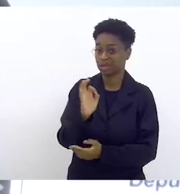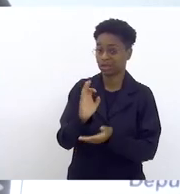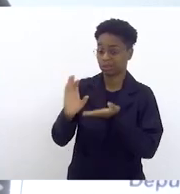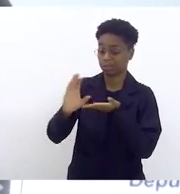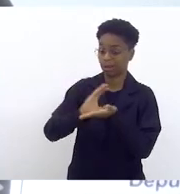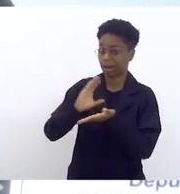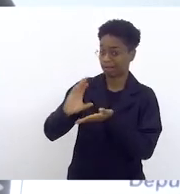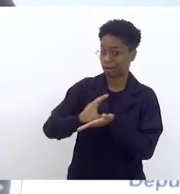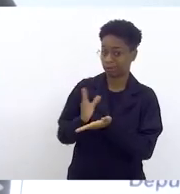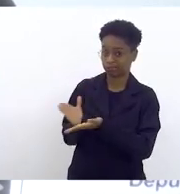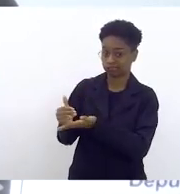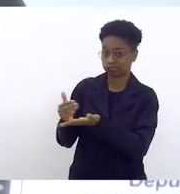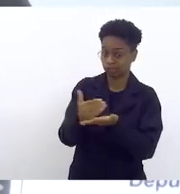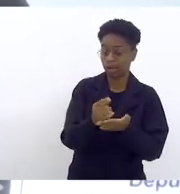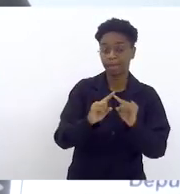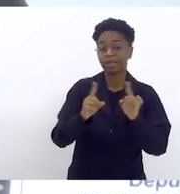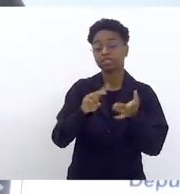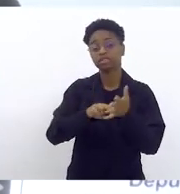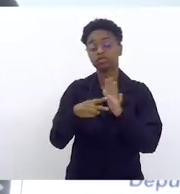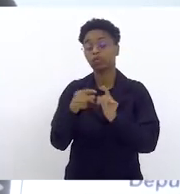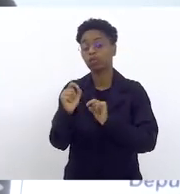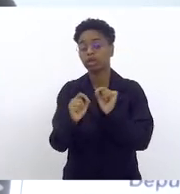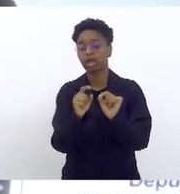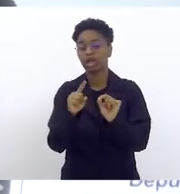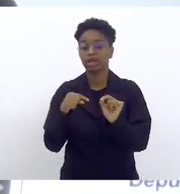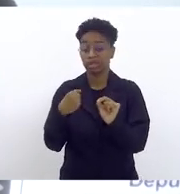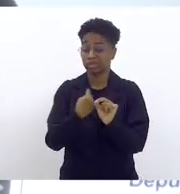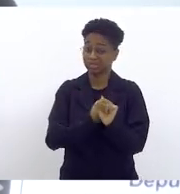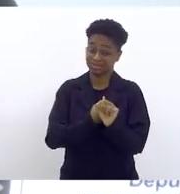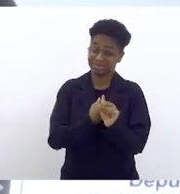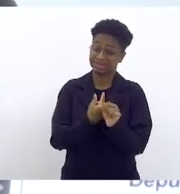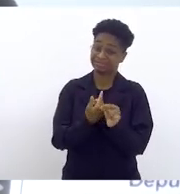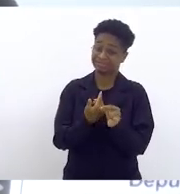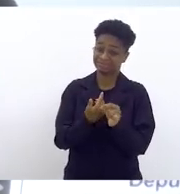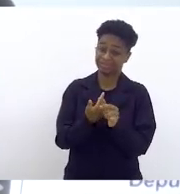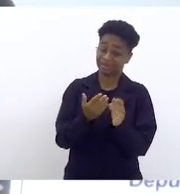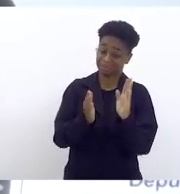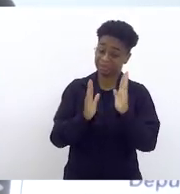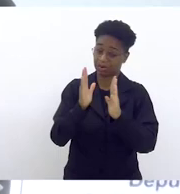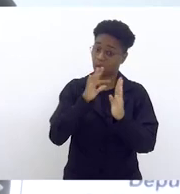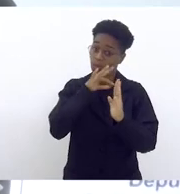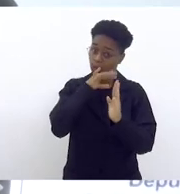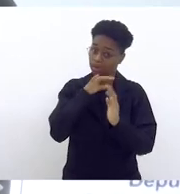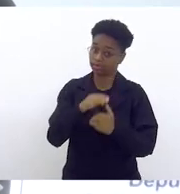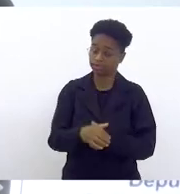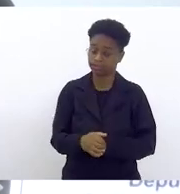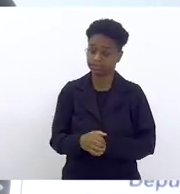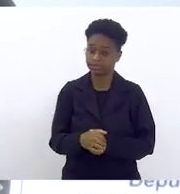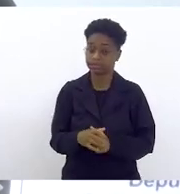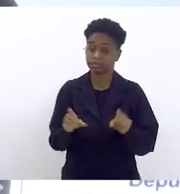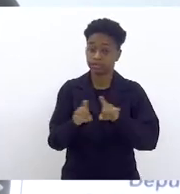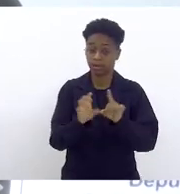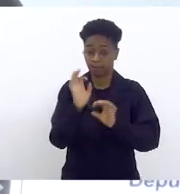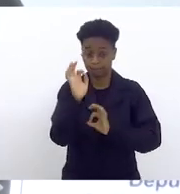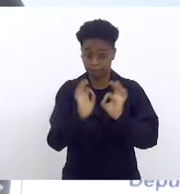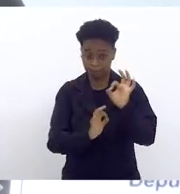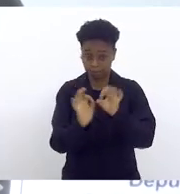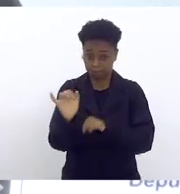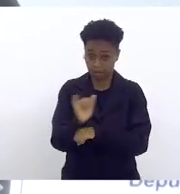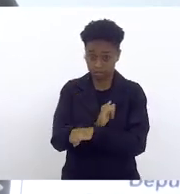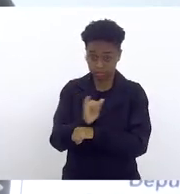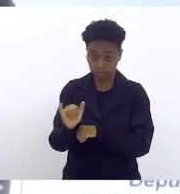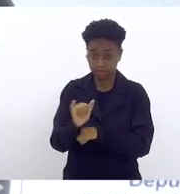se verifica que a gente tá Em Maus Lençóis e esse plano estratégico